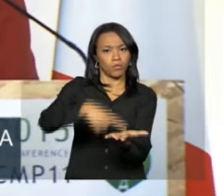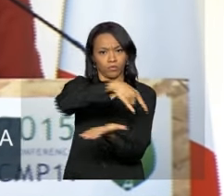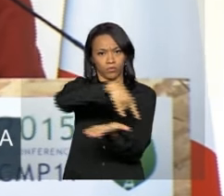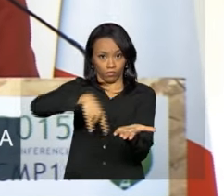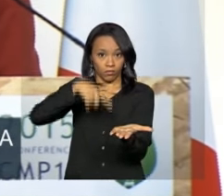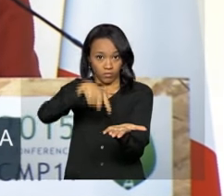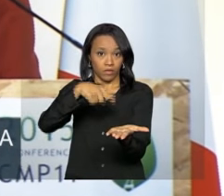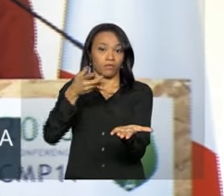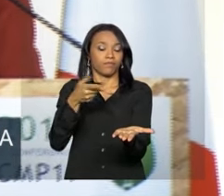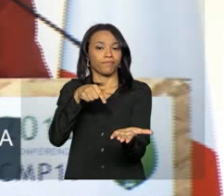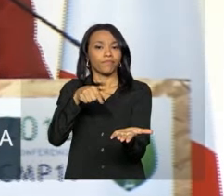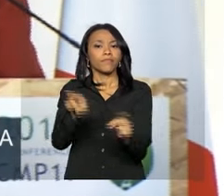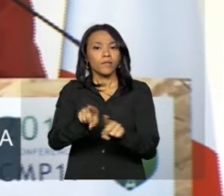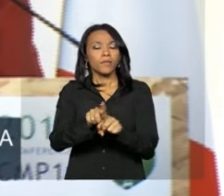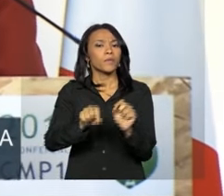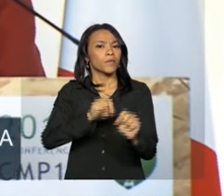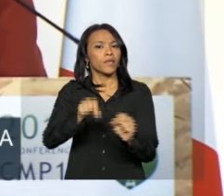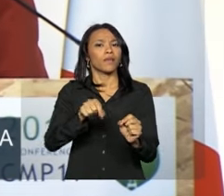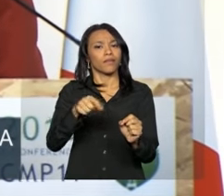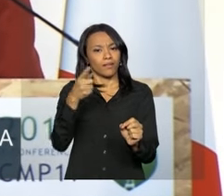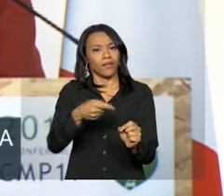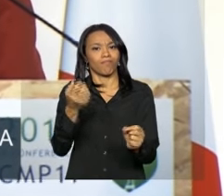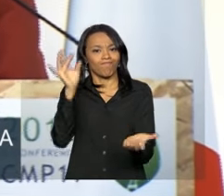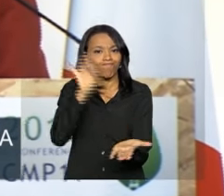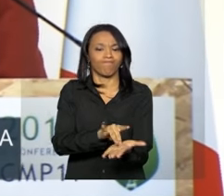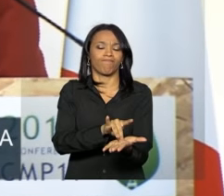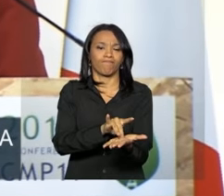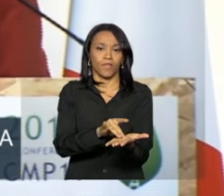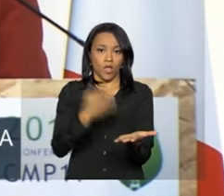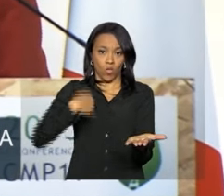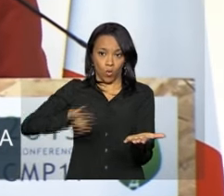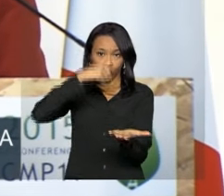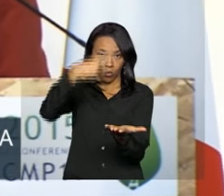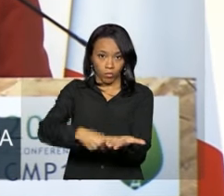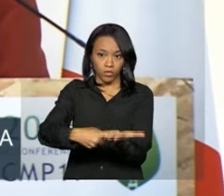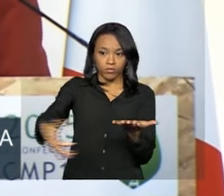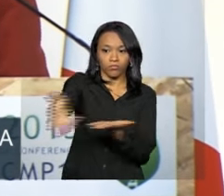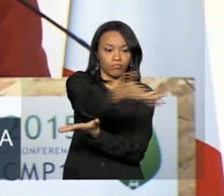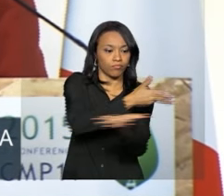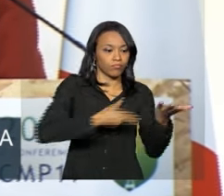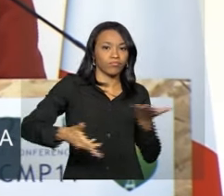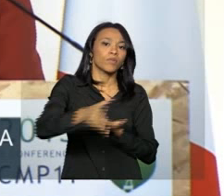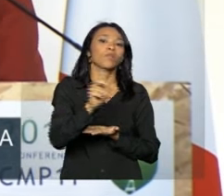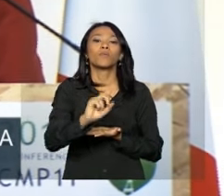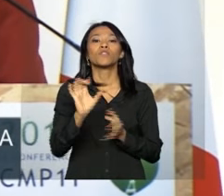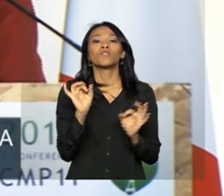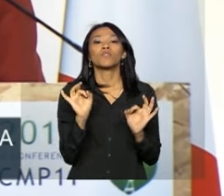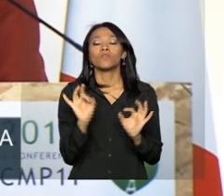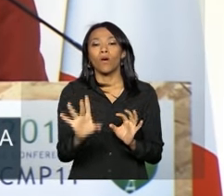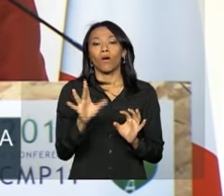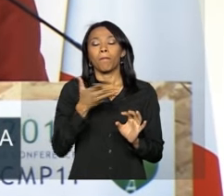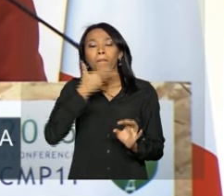também e fundamentalmente legalmente vinculante. Nosso acordo não pode ser apenas uma simples soma